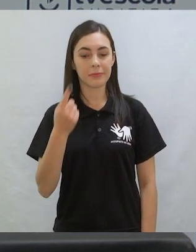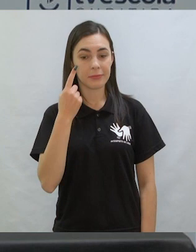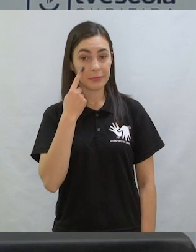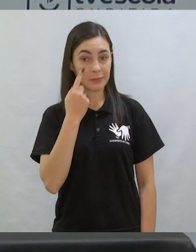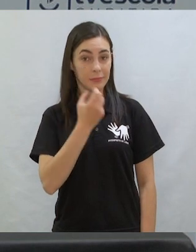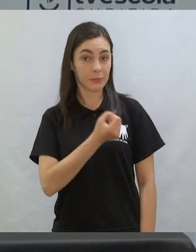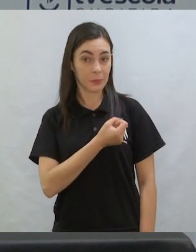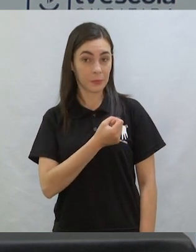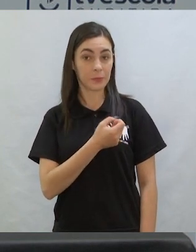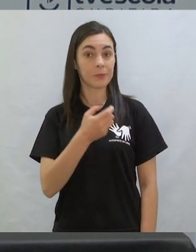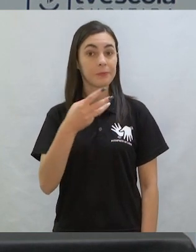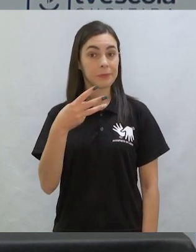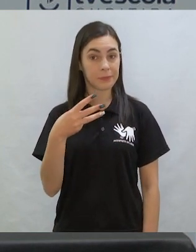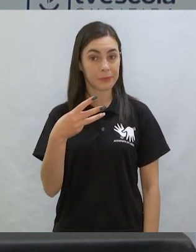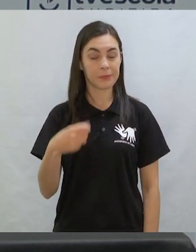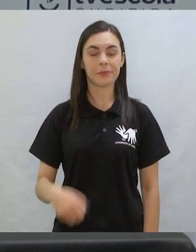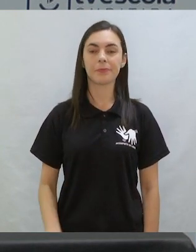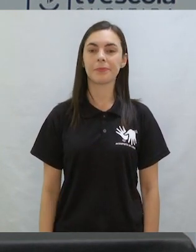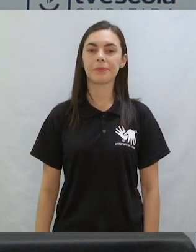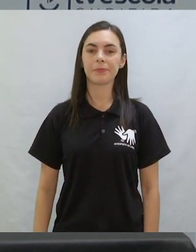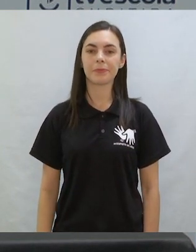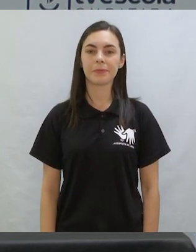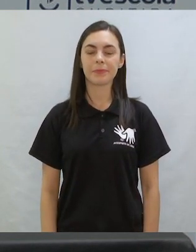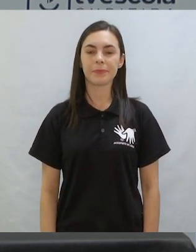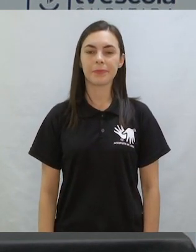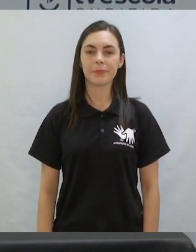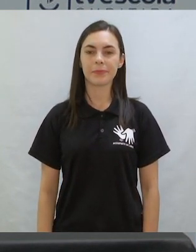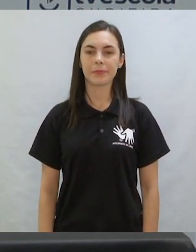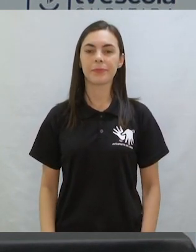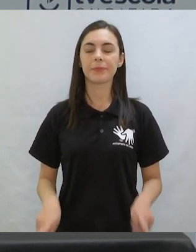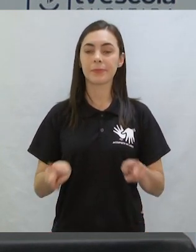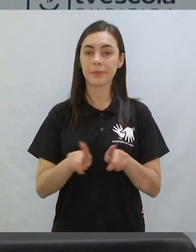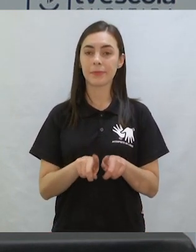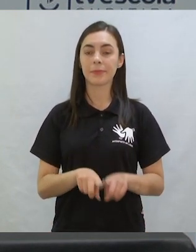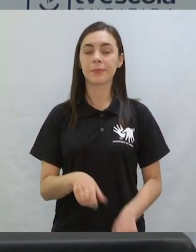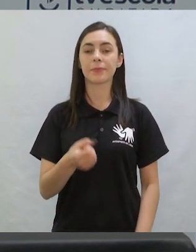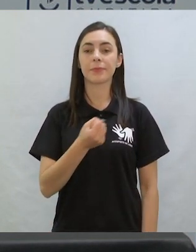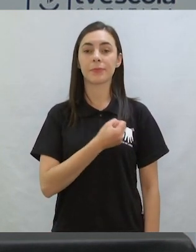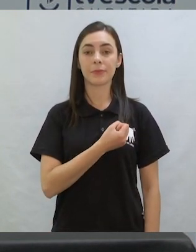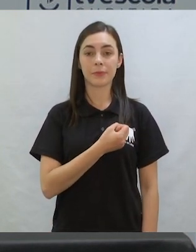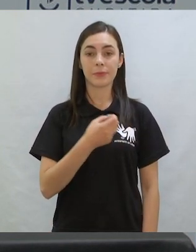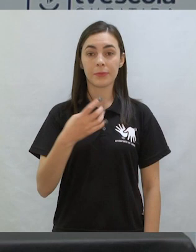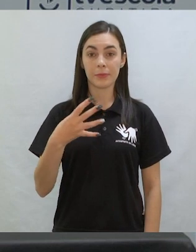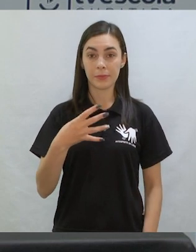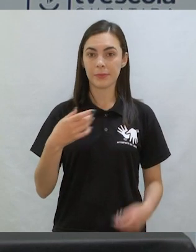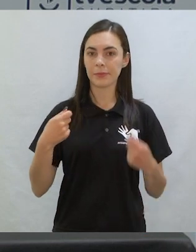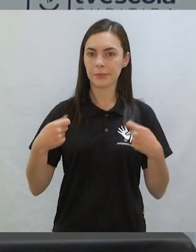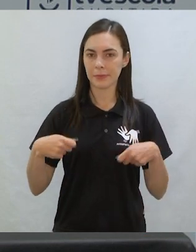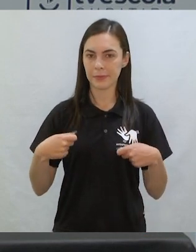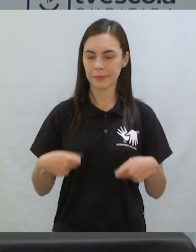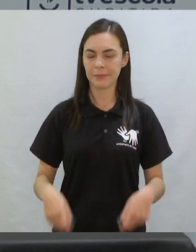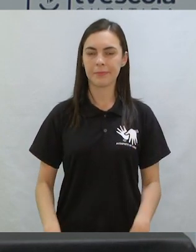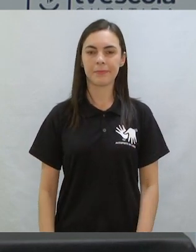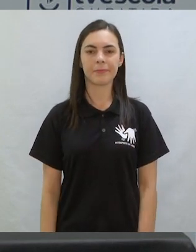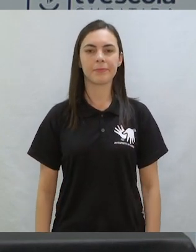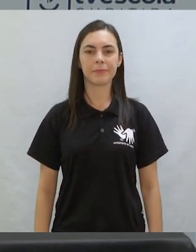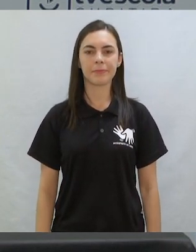3. Vamos achar o 3 aqui. Nós vamos precisar do número